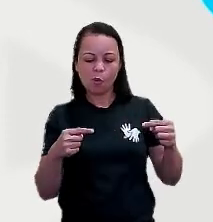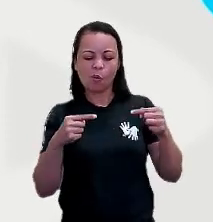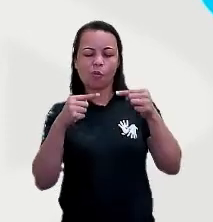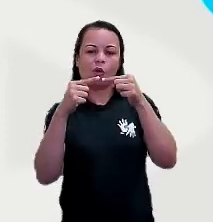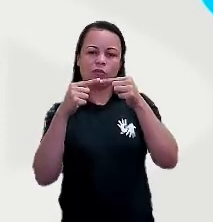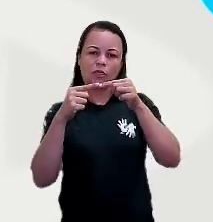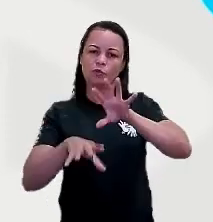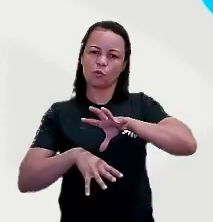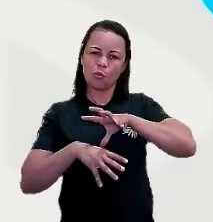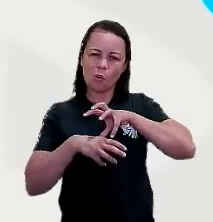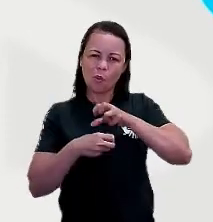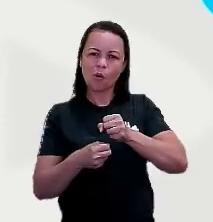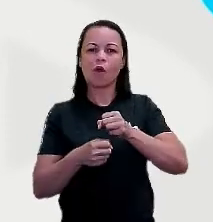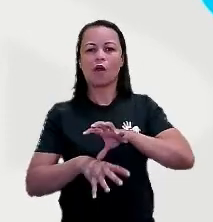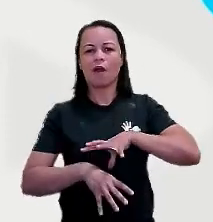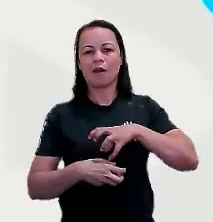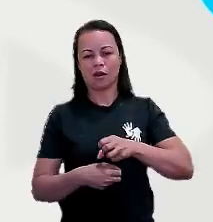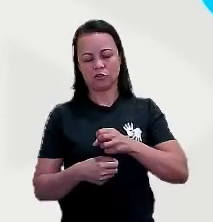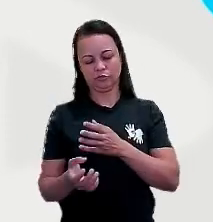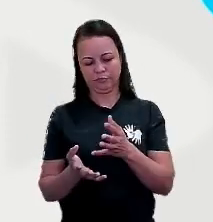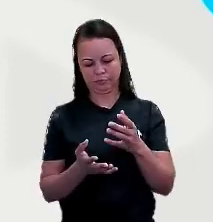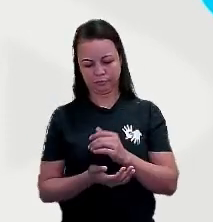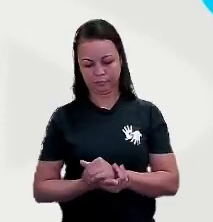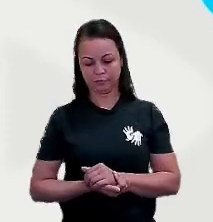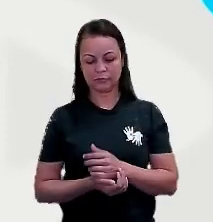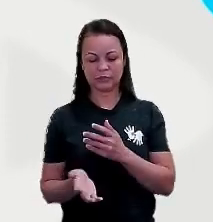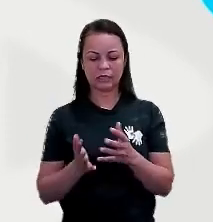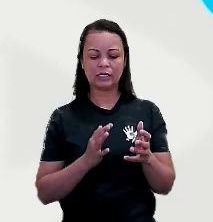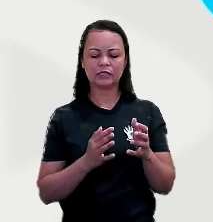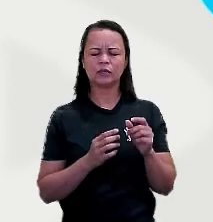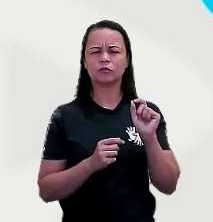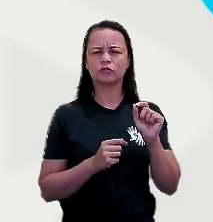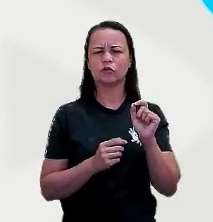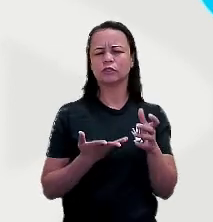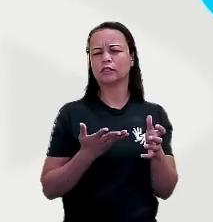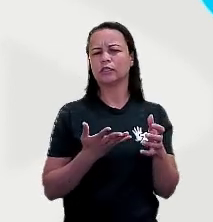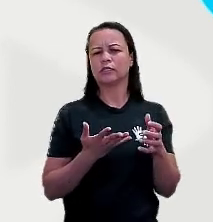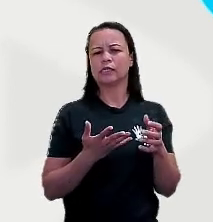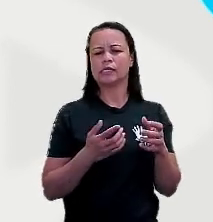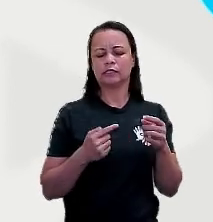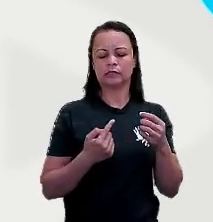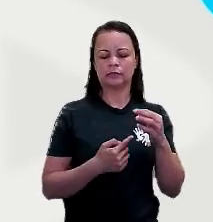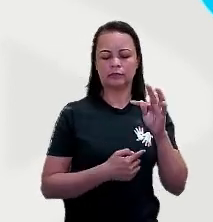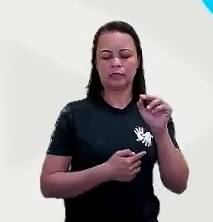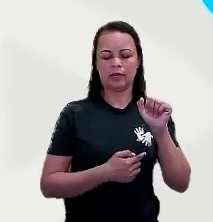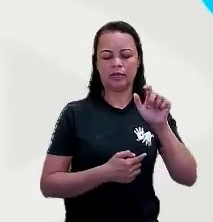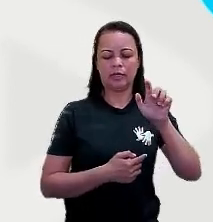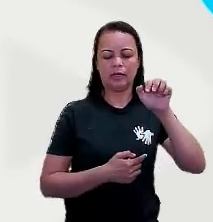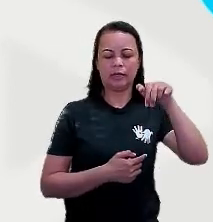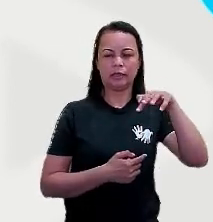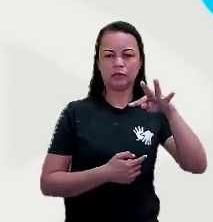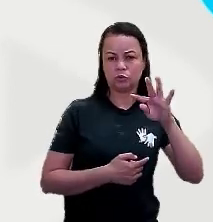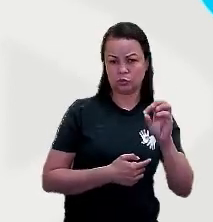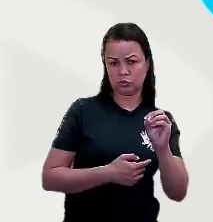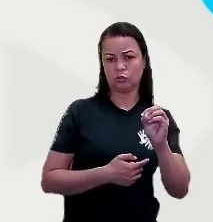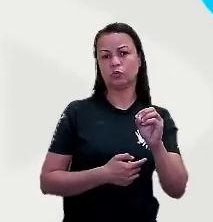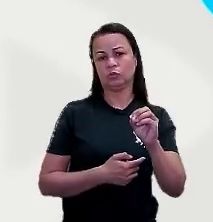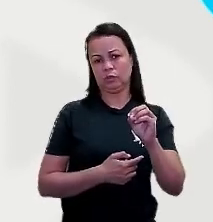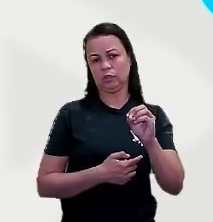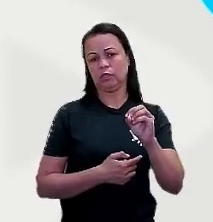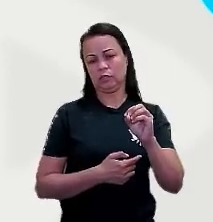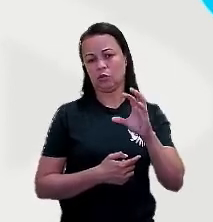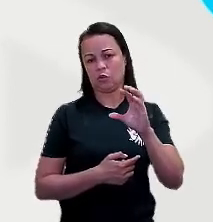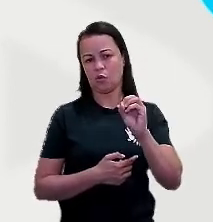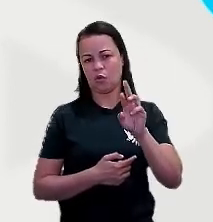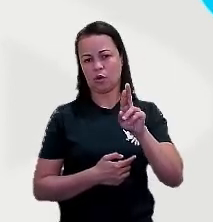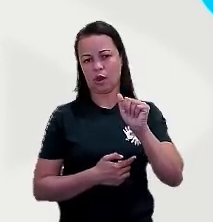Se fosse, era dotado de, no caso, talento e coragem. Então seria, era dotado de extraordinário talento e coragem,